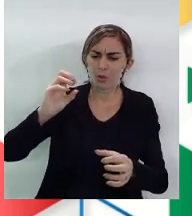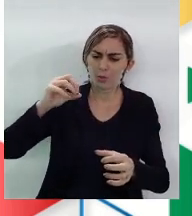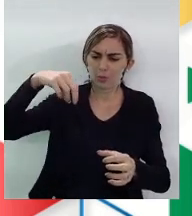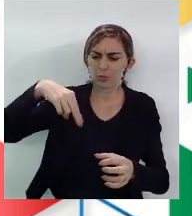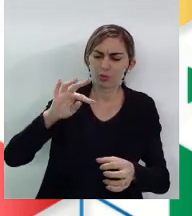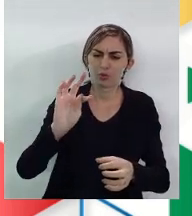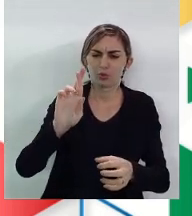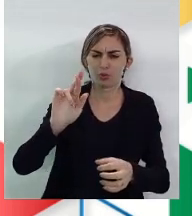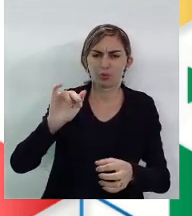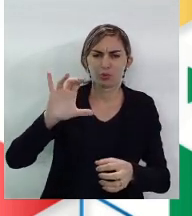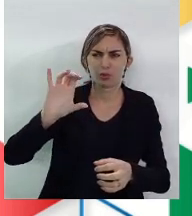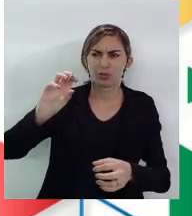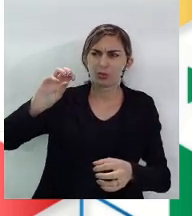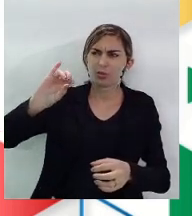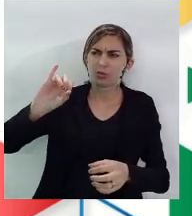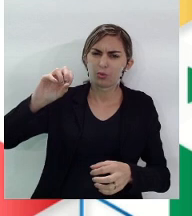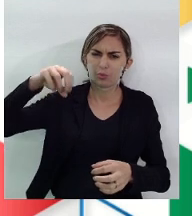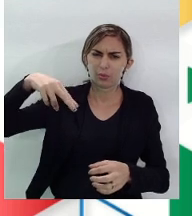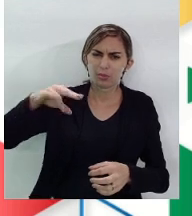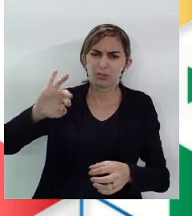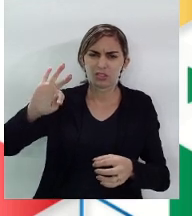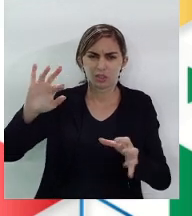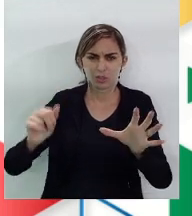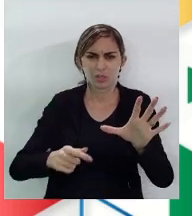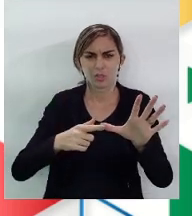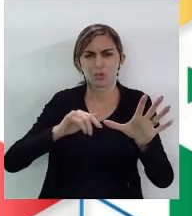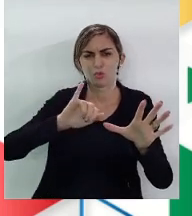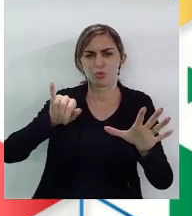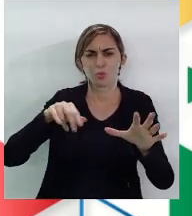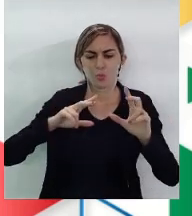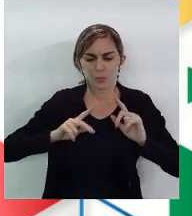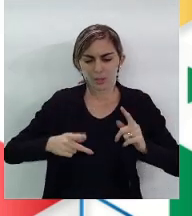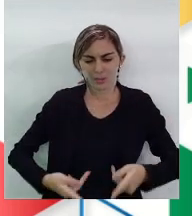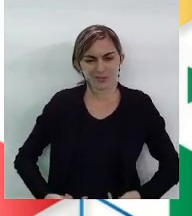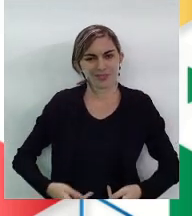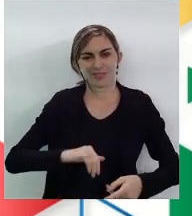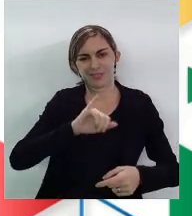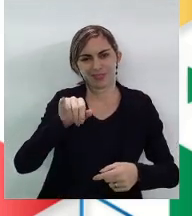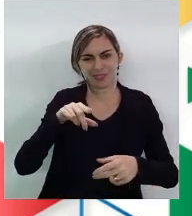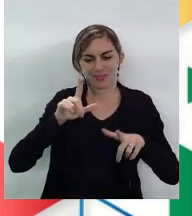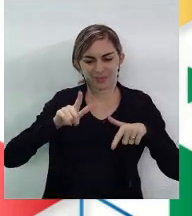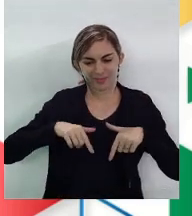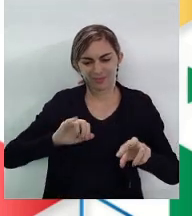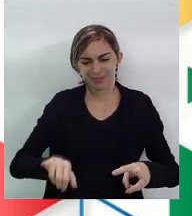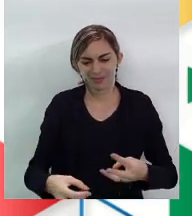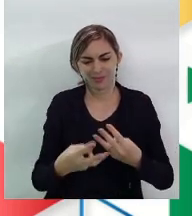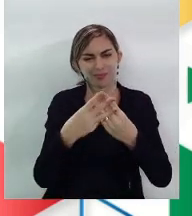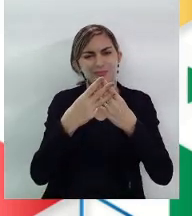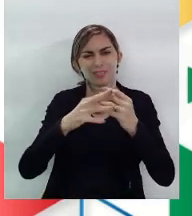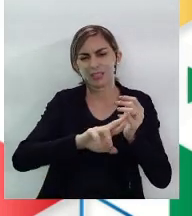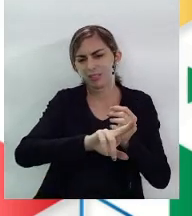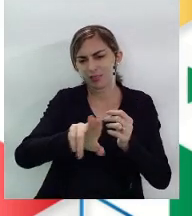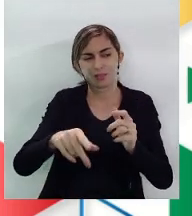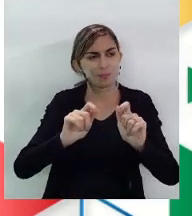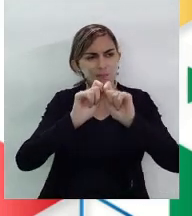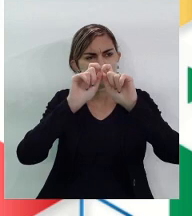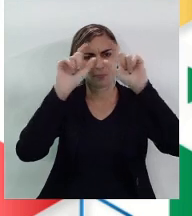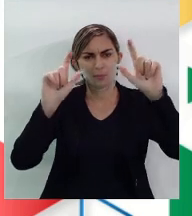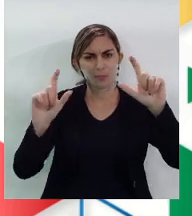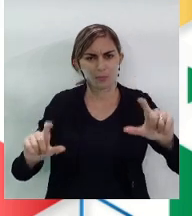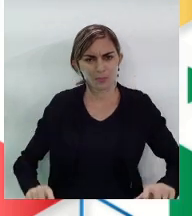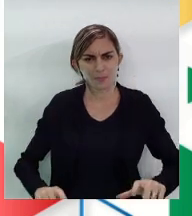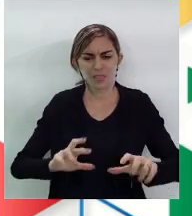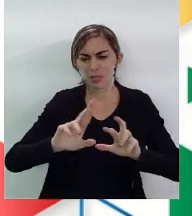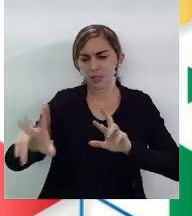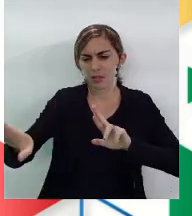reconstrucionista e o judaísmo humanista. Olhando para a tela, nós temos aqui em destaque, certo,